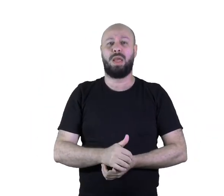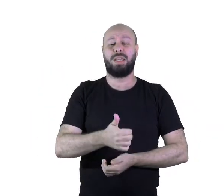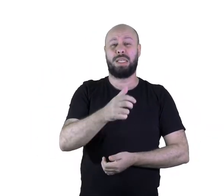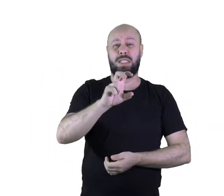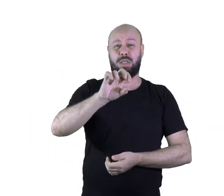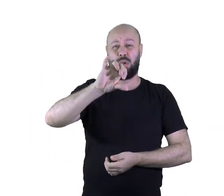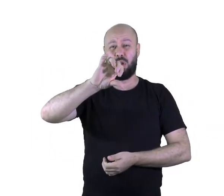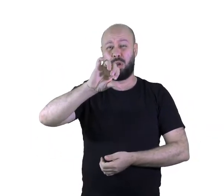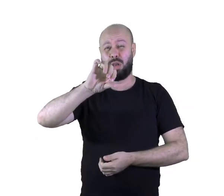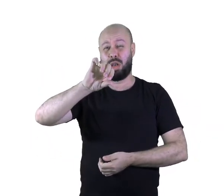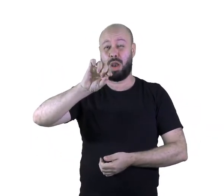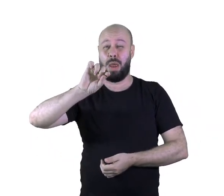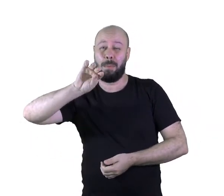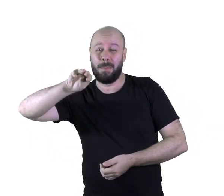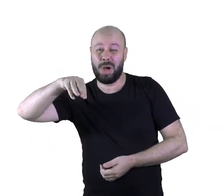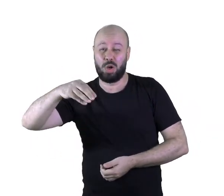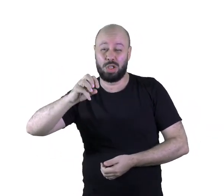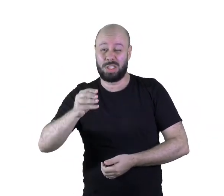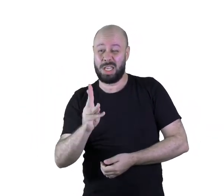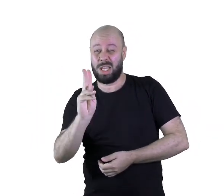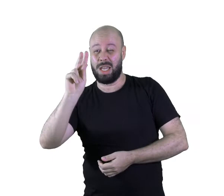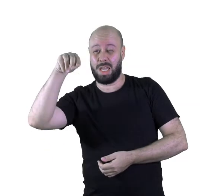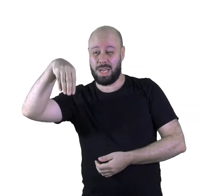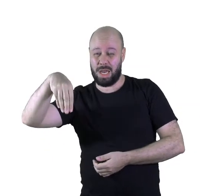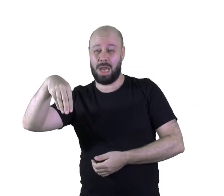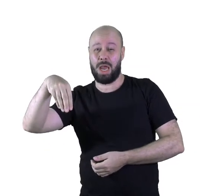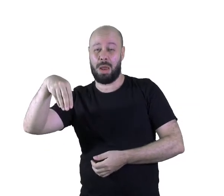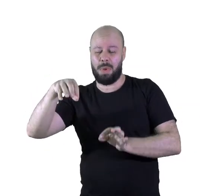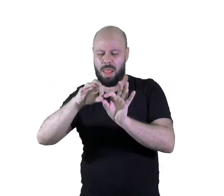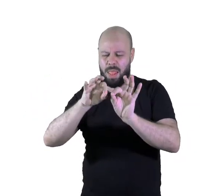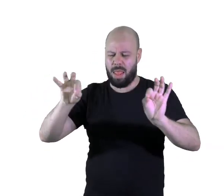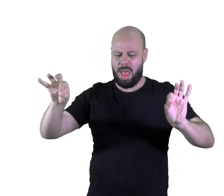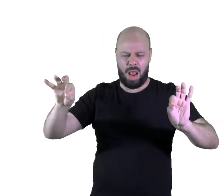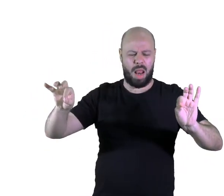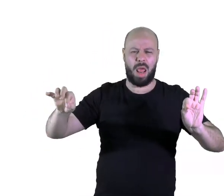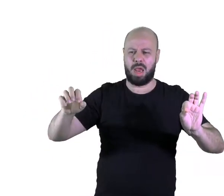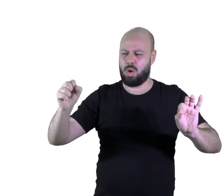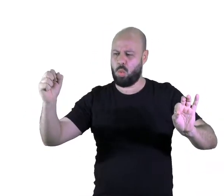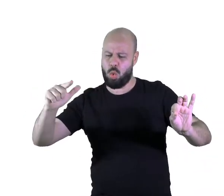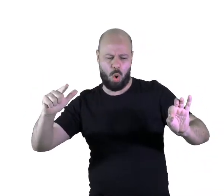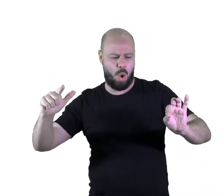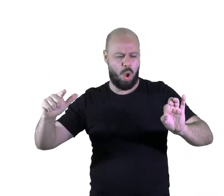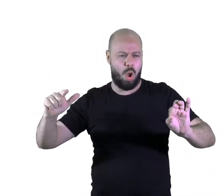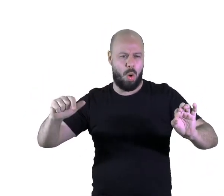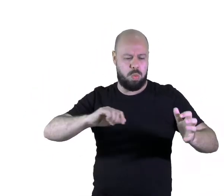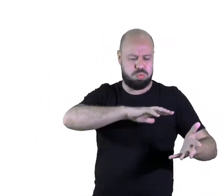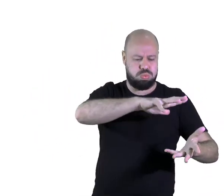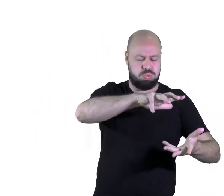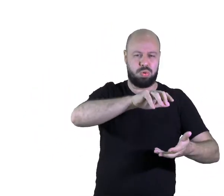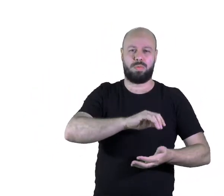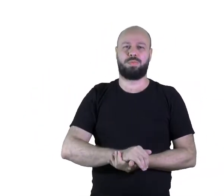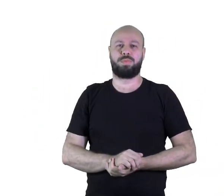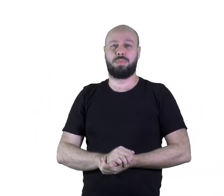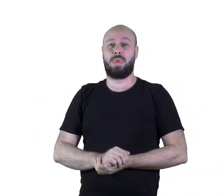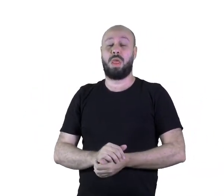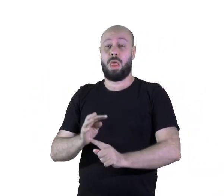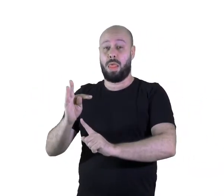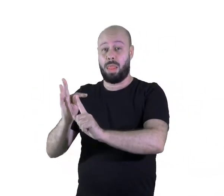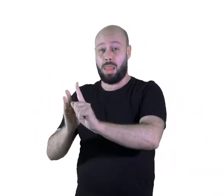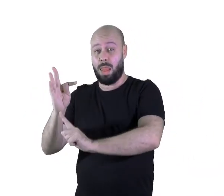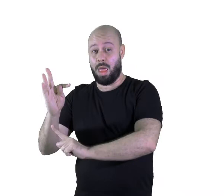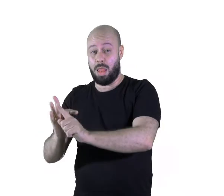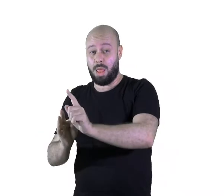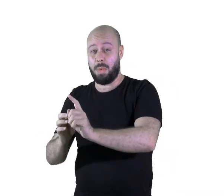150 milhões de quilômetros da Terra, né? Então, a distância gigantesca da Terra. A temperatura do Sol varia